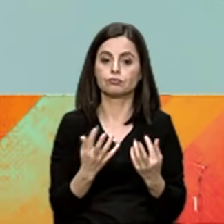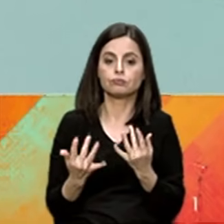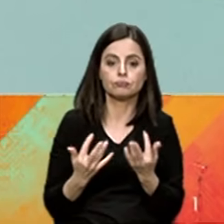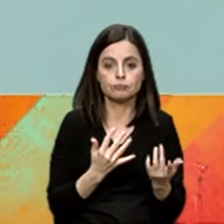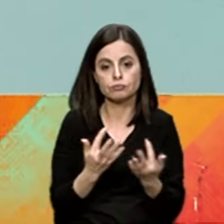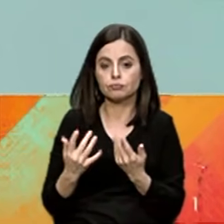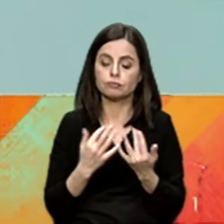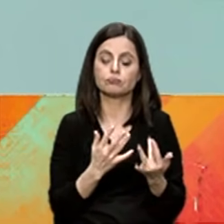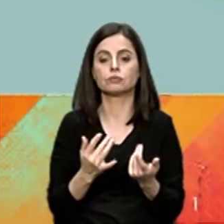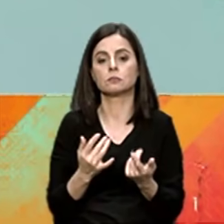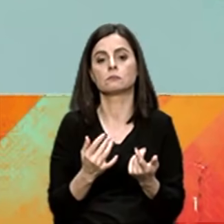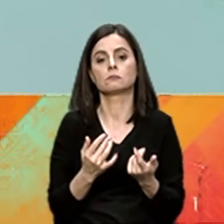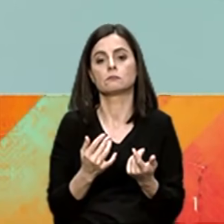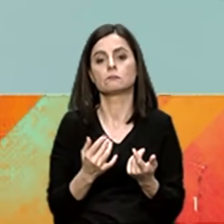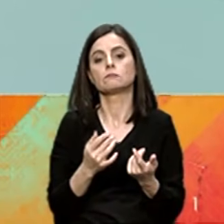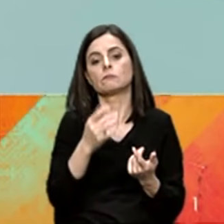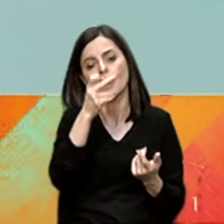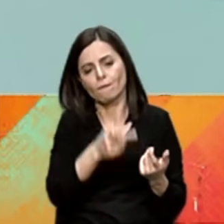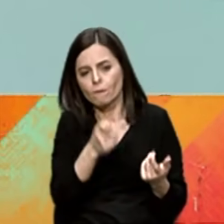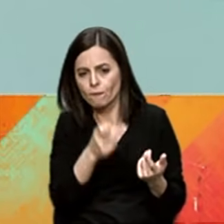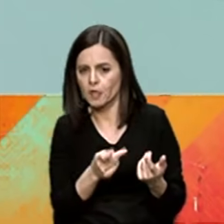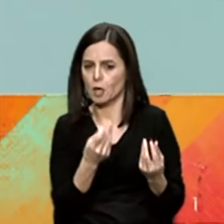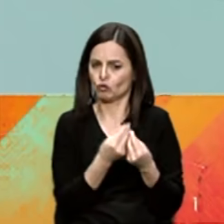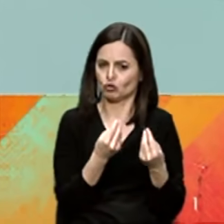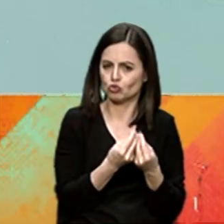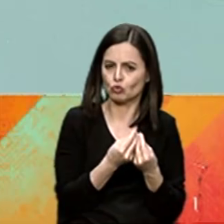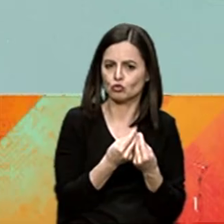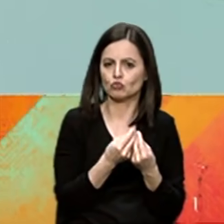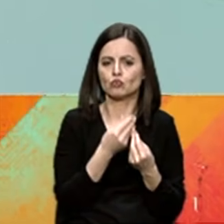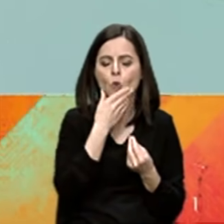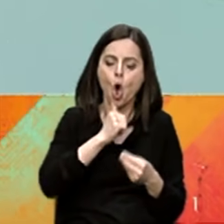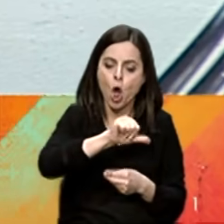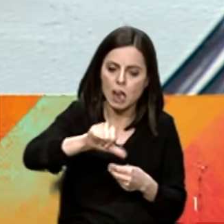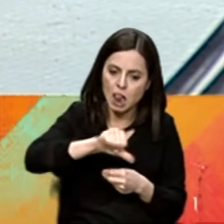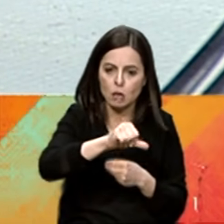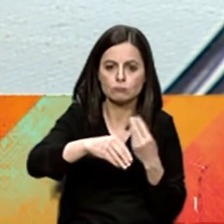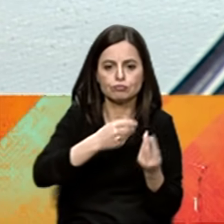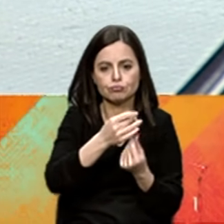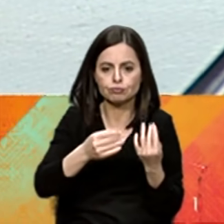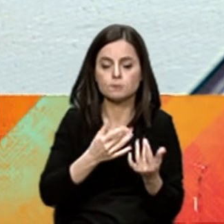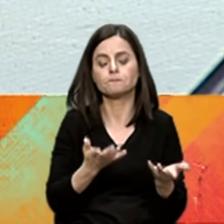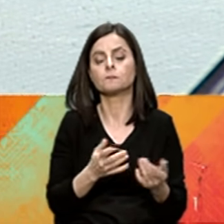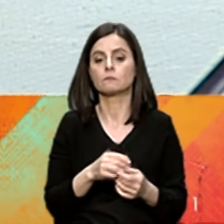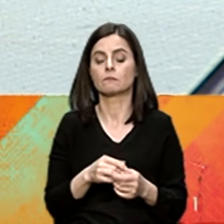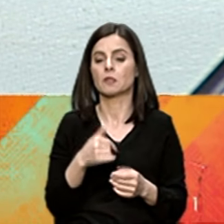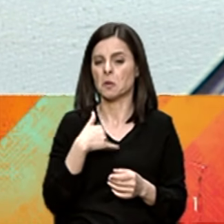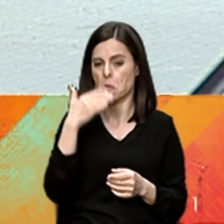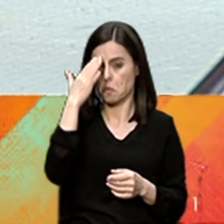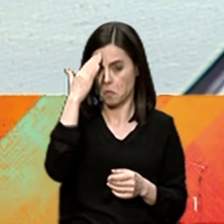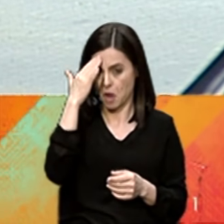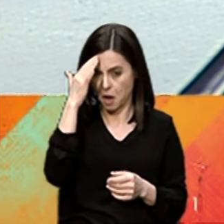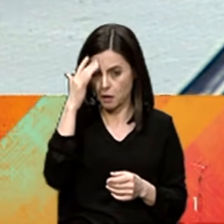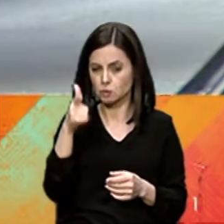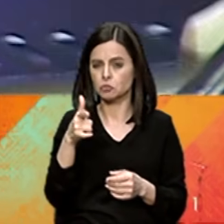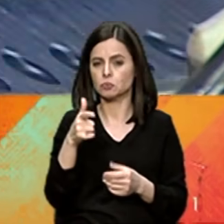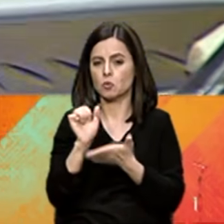cebola conversa ali um bocadinho com o óleo, eu vou só ver, que eu acho que este tem aqui um olhinho